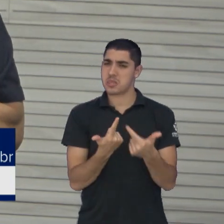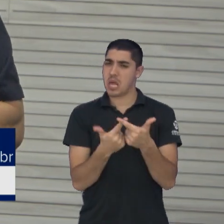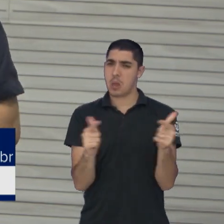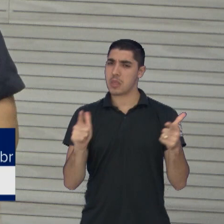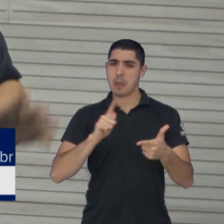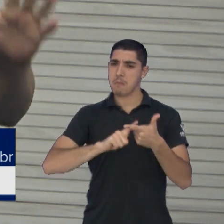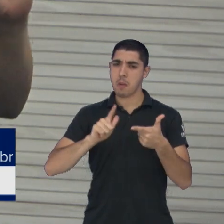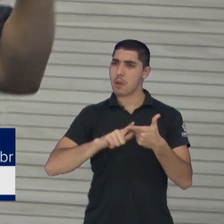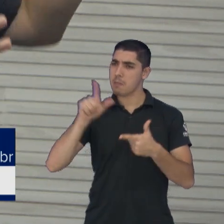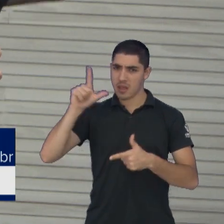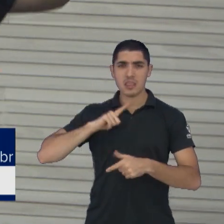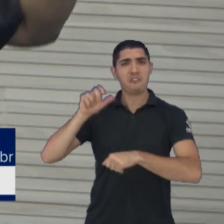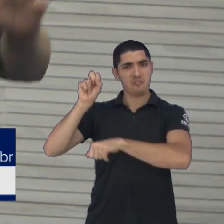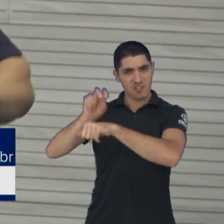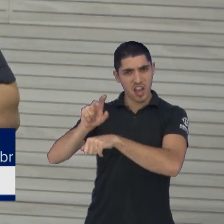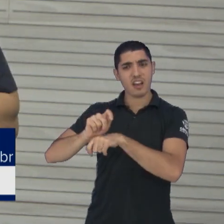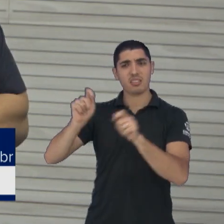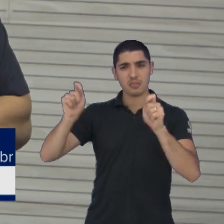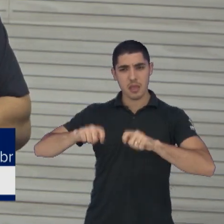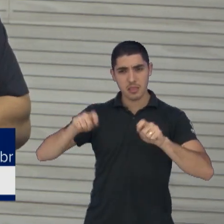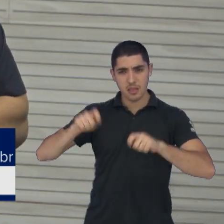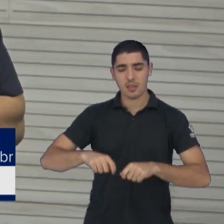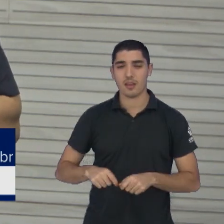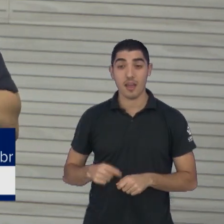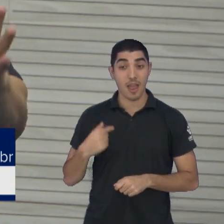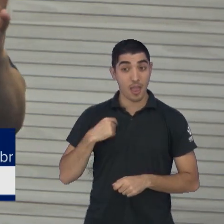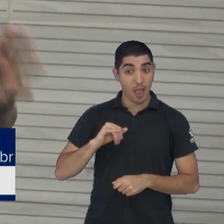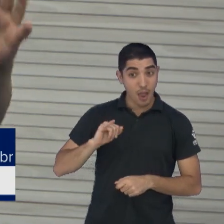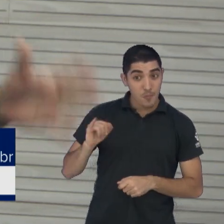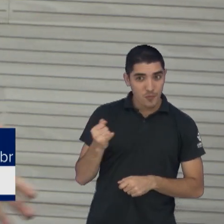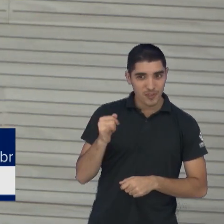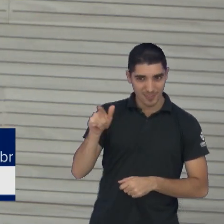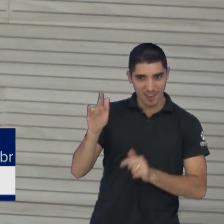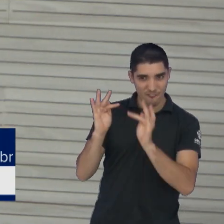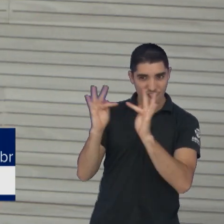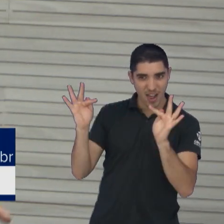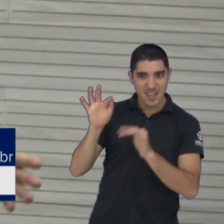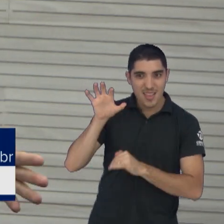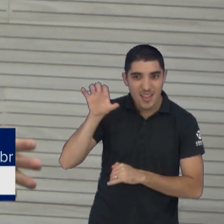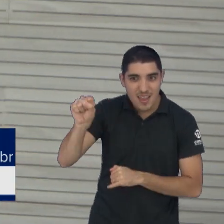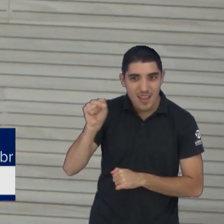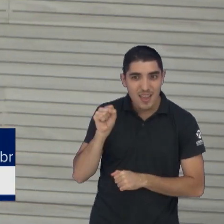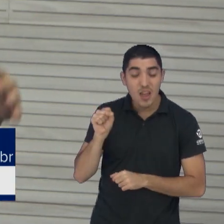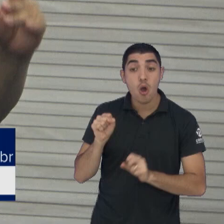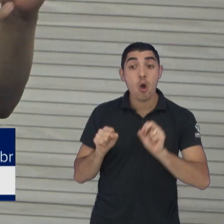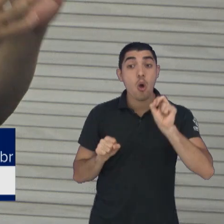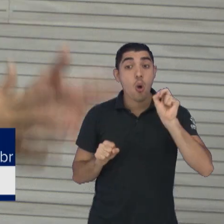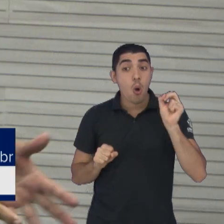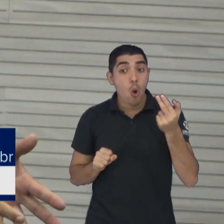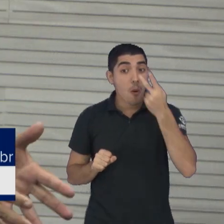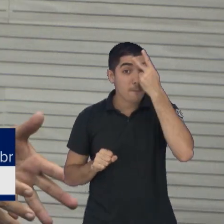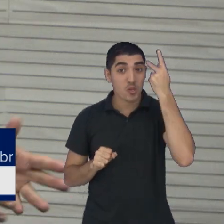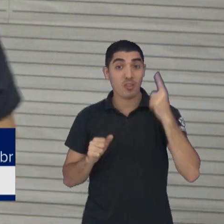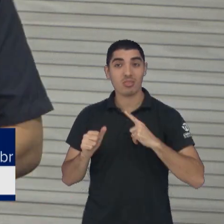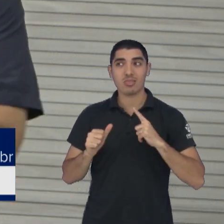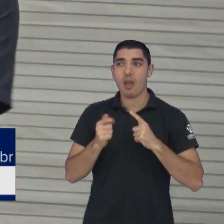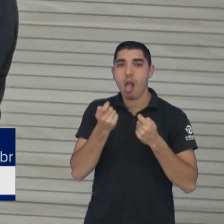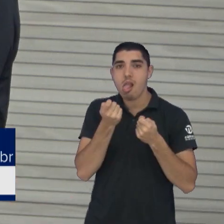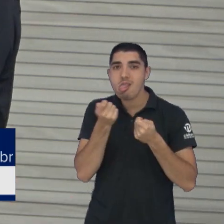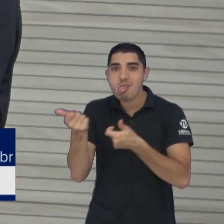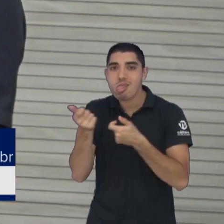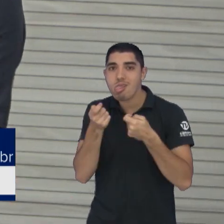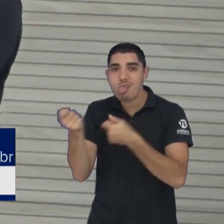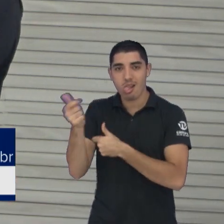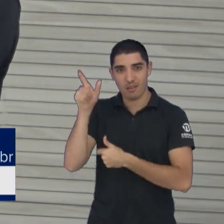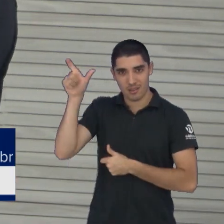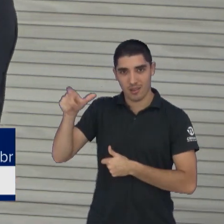de vaga. Vou pegar a sua frase. Ou alguém está enganando o prefeito, ou o